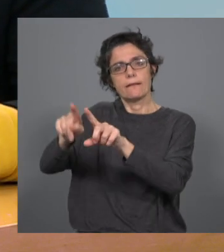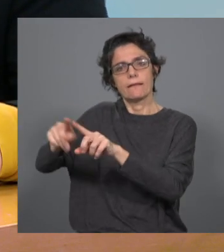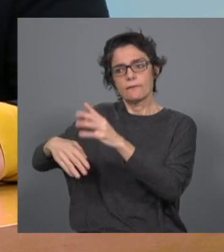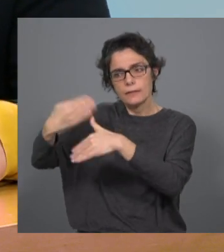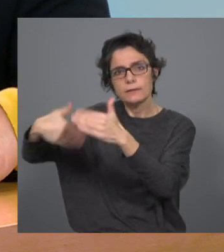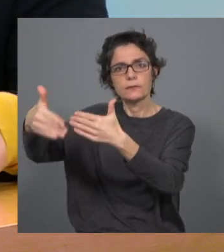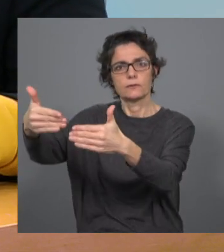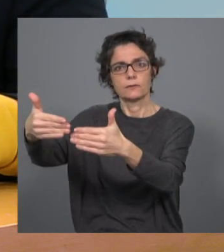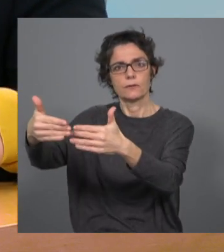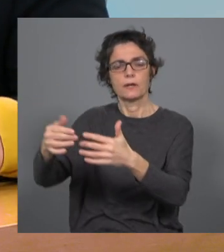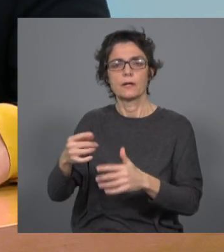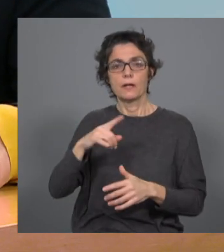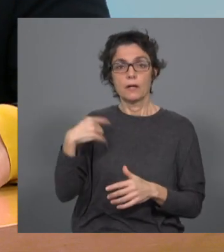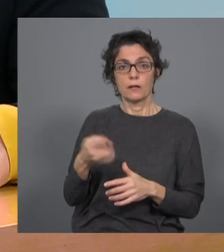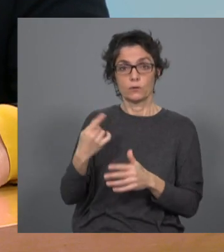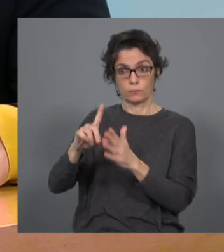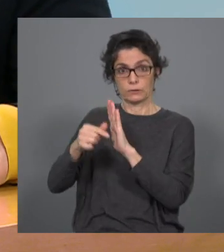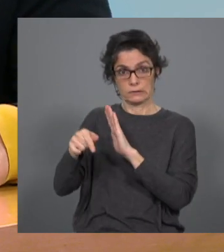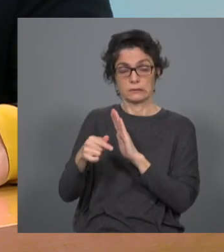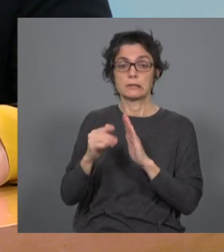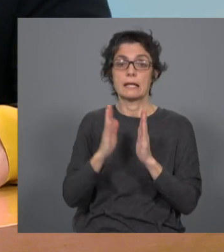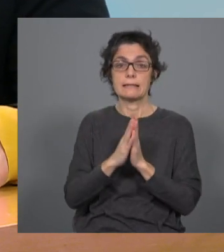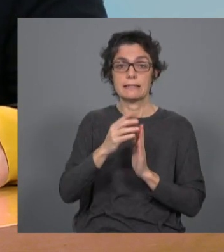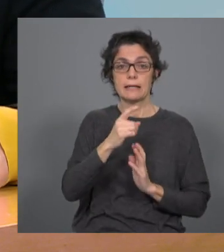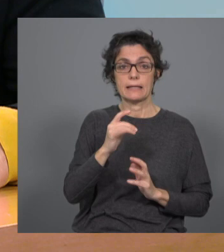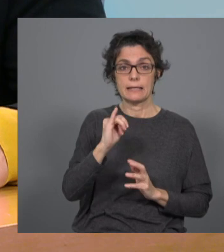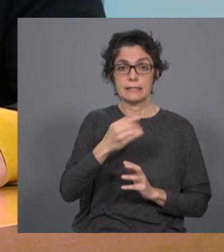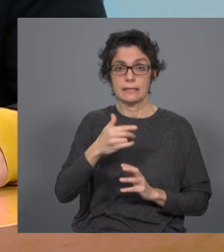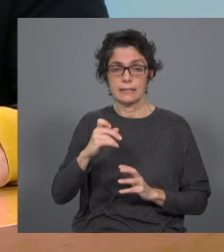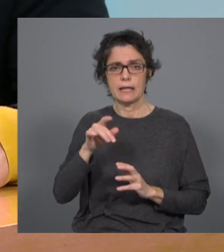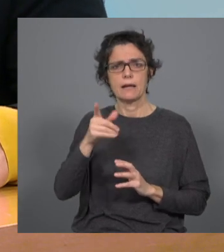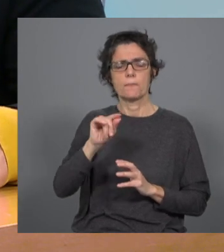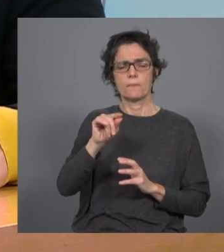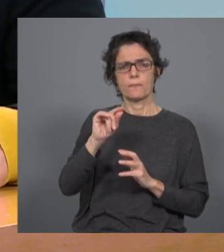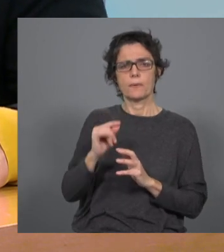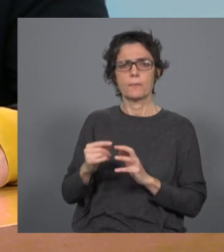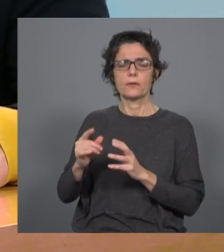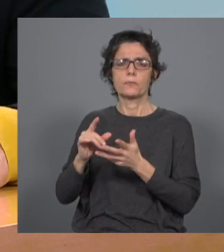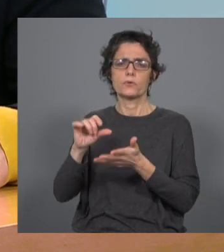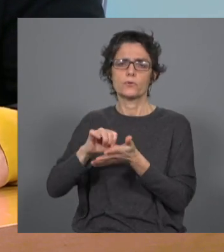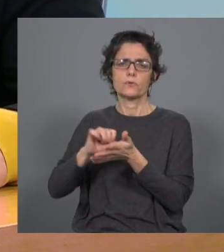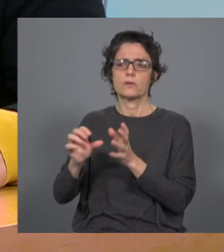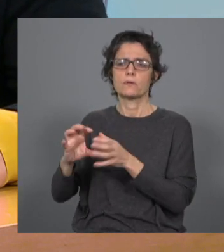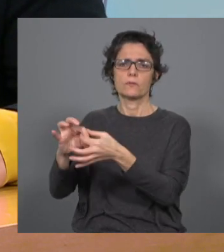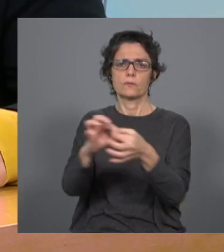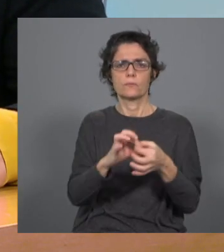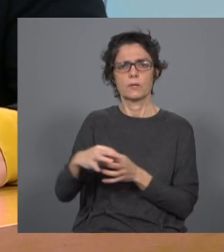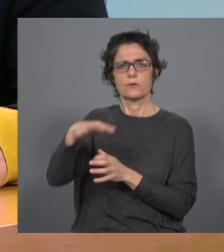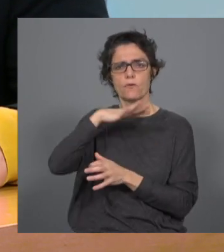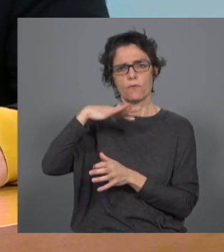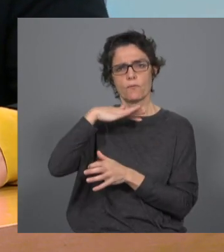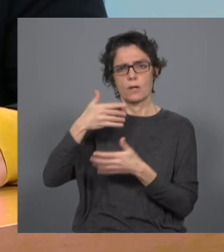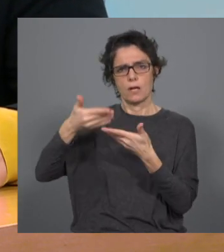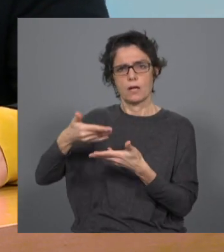a partir desta obra, que é a obra de Santa Zita, mas também a Fundação, o Centro de Cooperação Familiar, neste momento